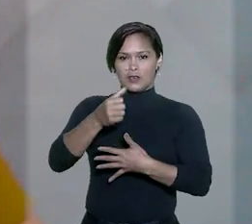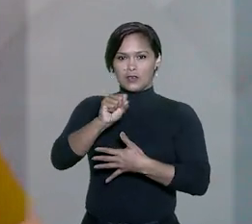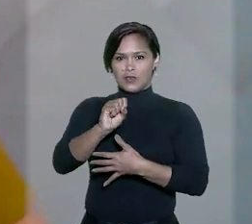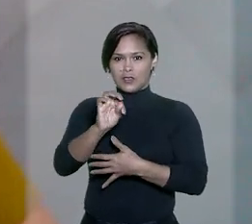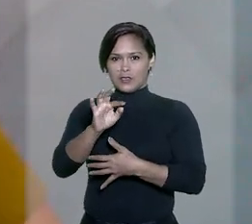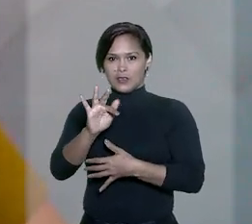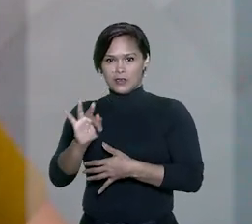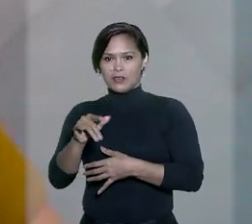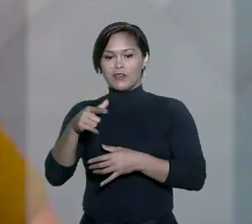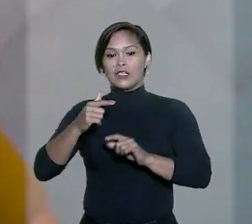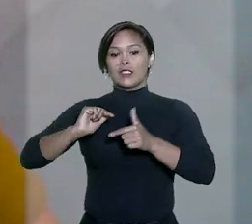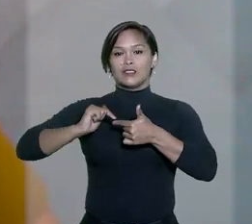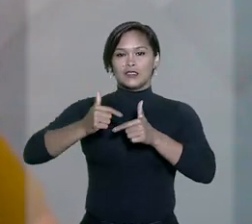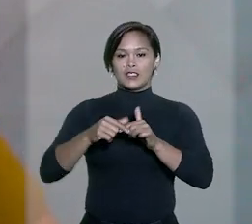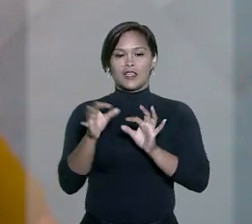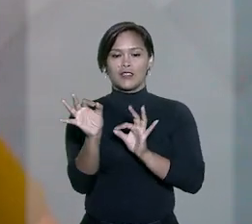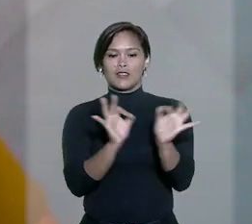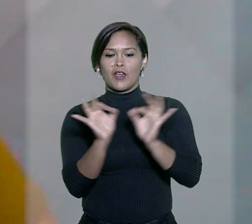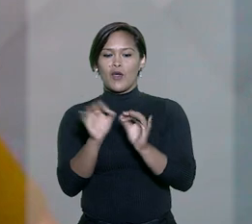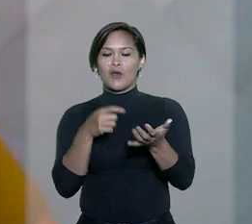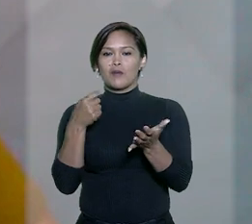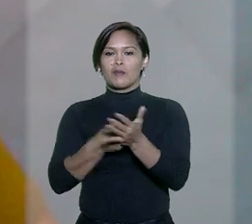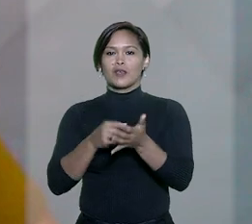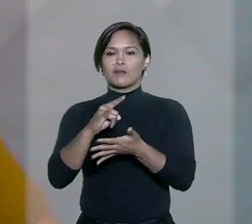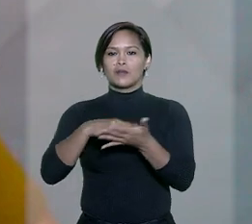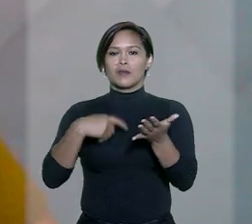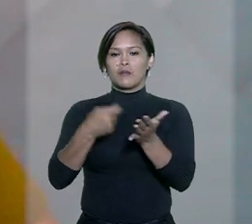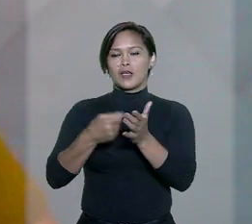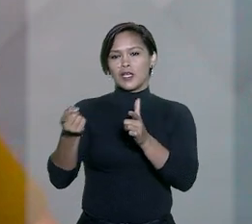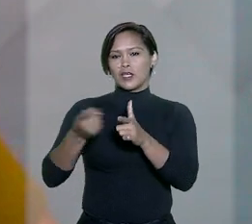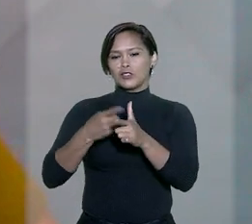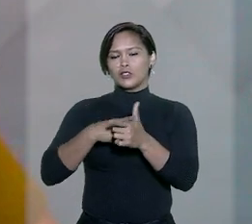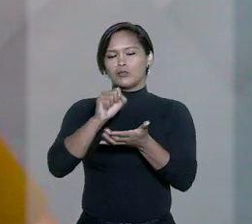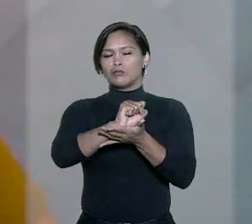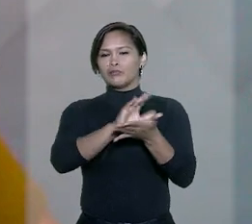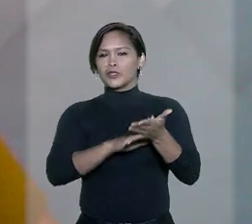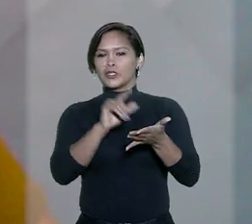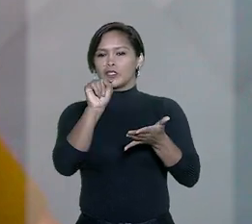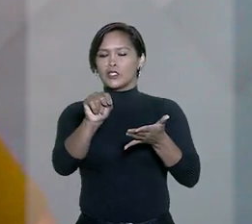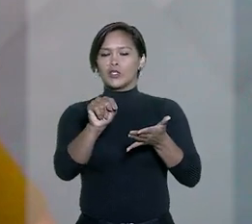Tribunal Federal, que tratam da ordem de pagamento de precatórios, e quais os